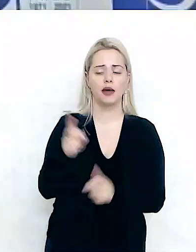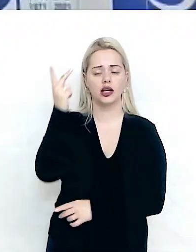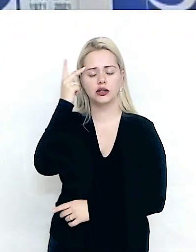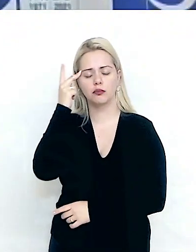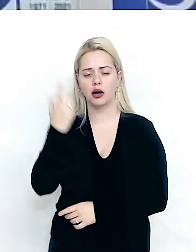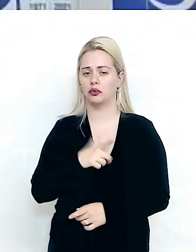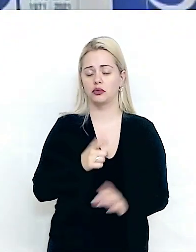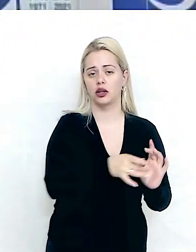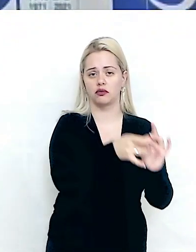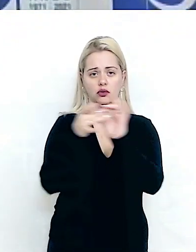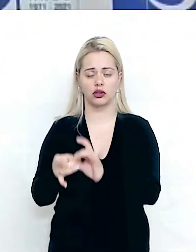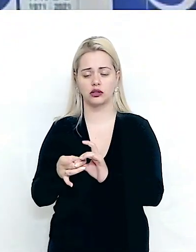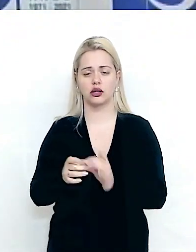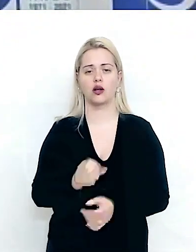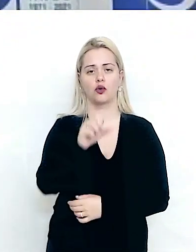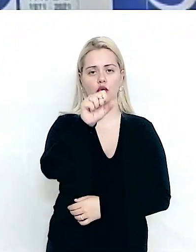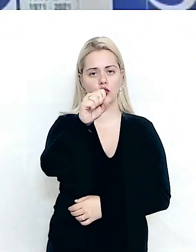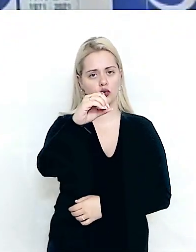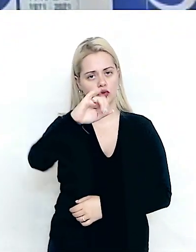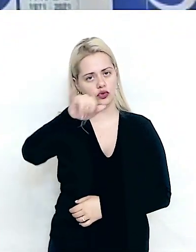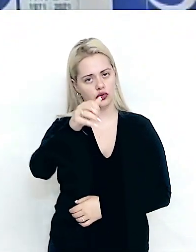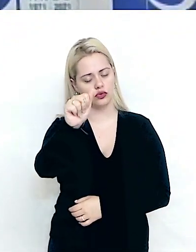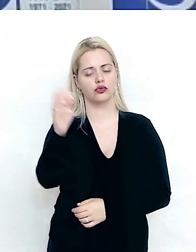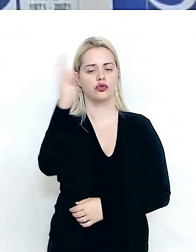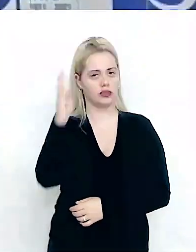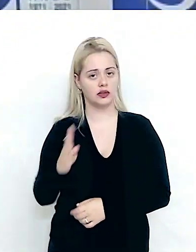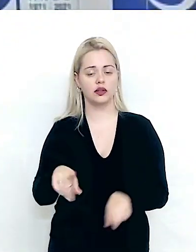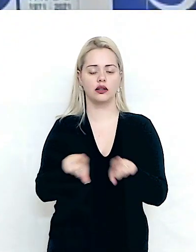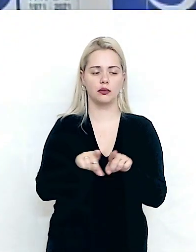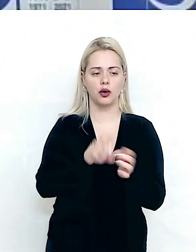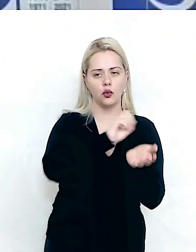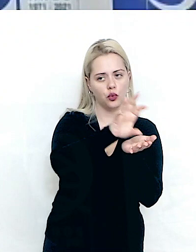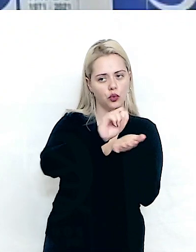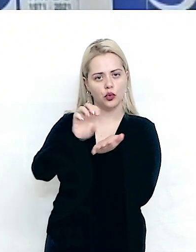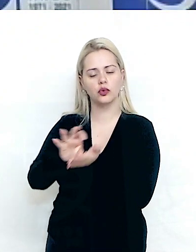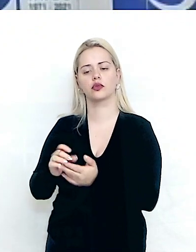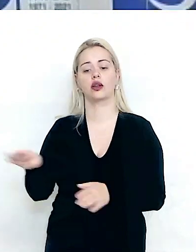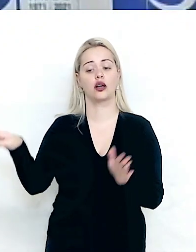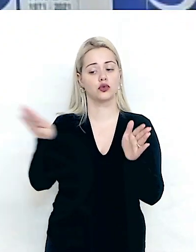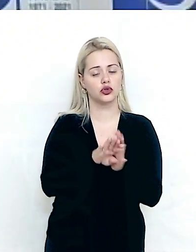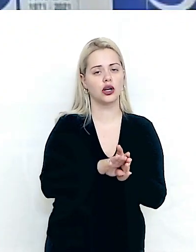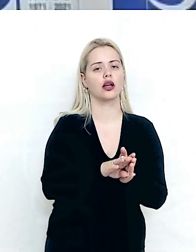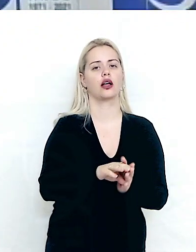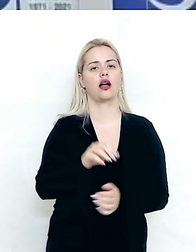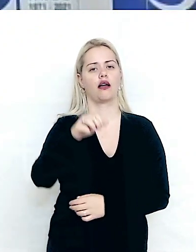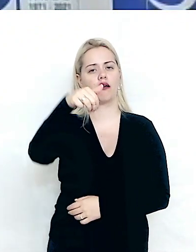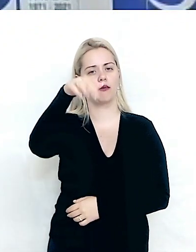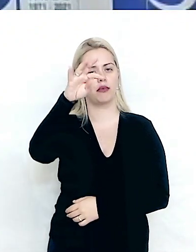vinculação. A soja brasileira, grande parte da soja brasileira que é exportada vem do Mato Grosso Sul, Mato Grosso,